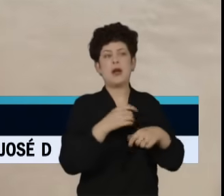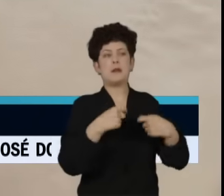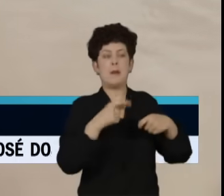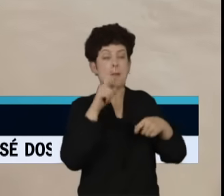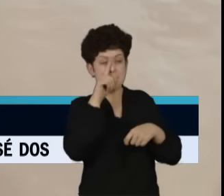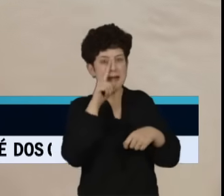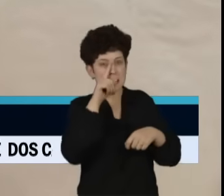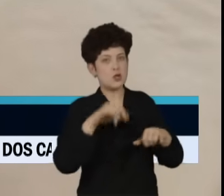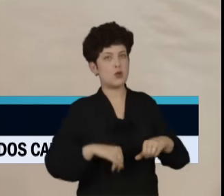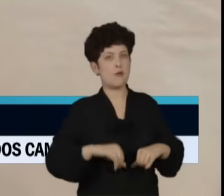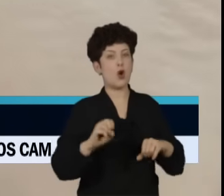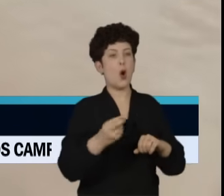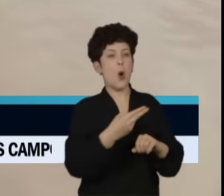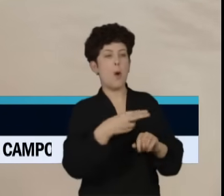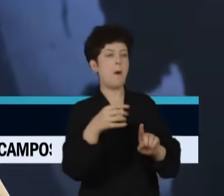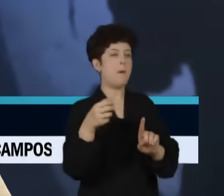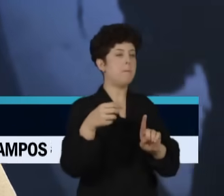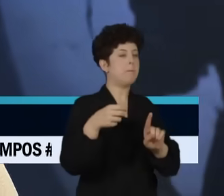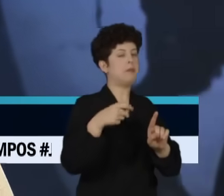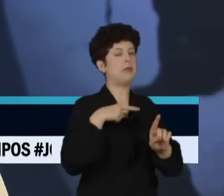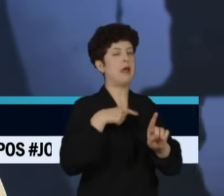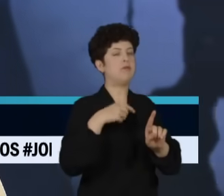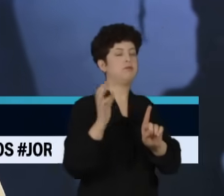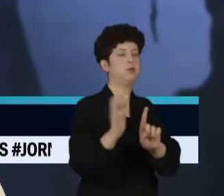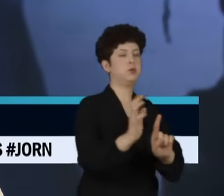deles esteja sob ataque.